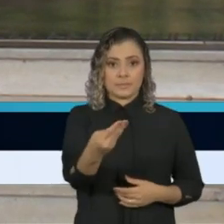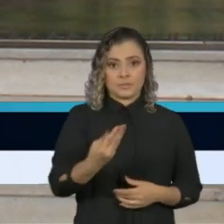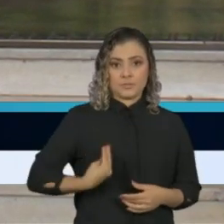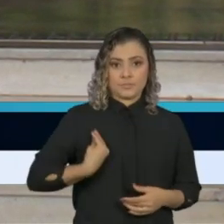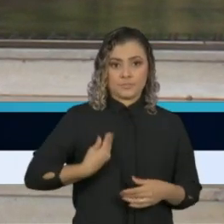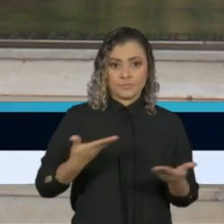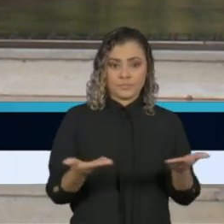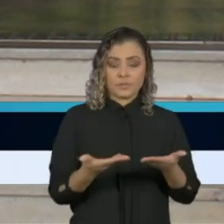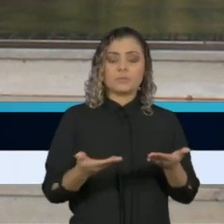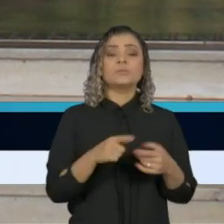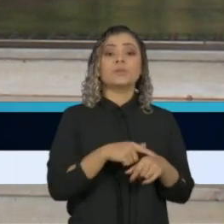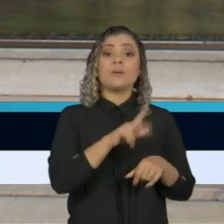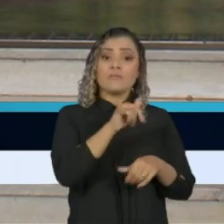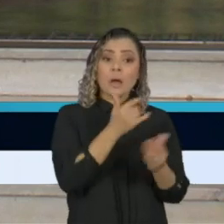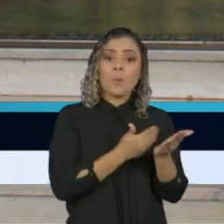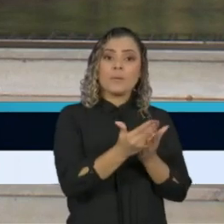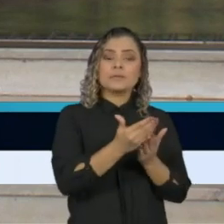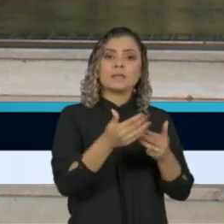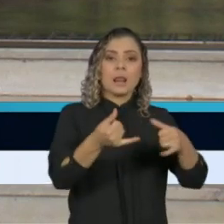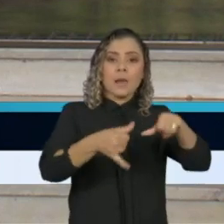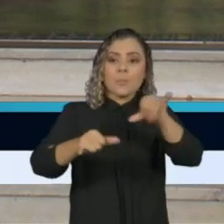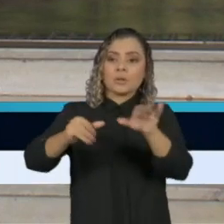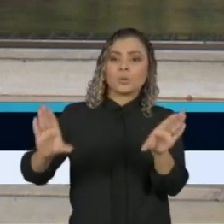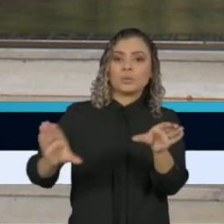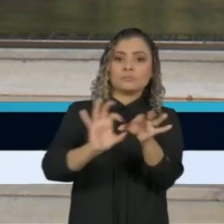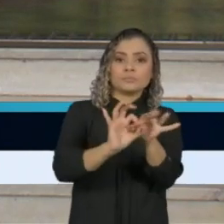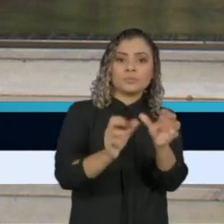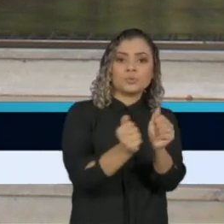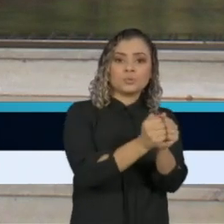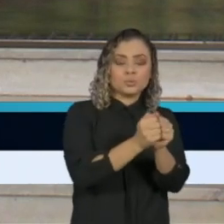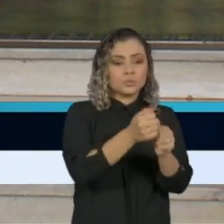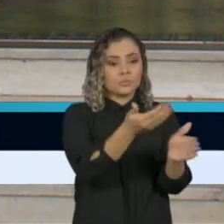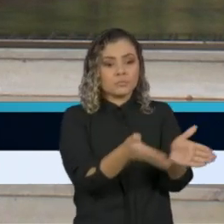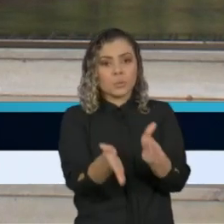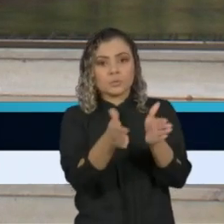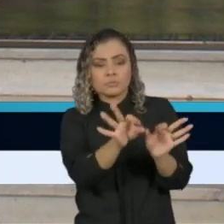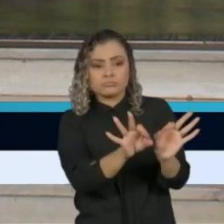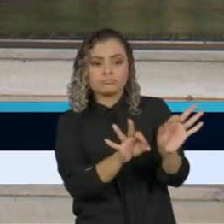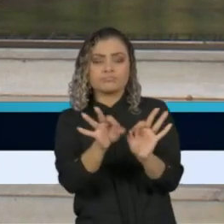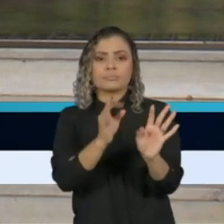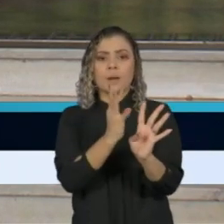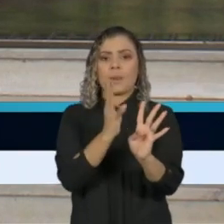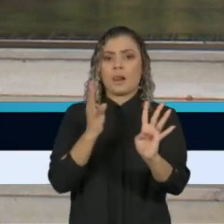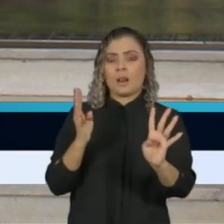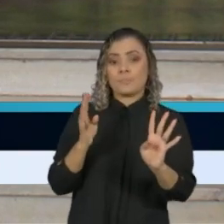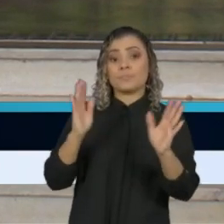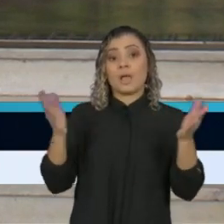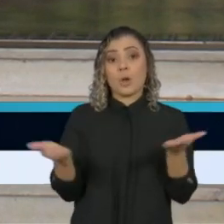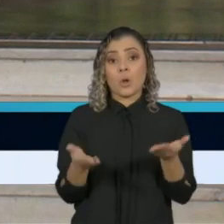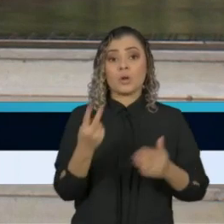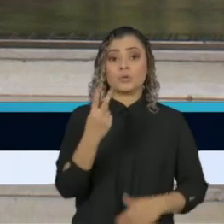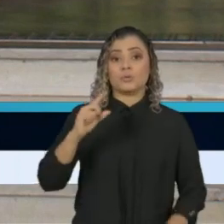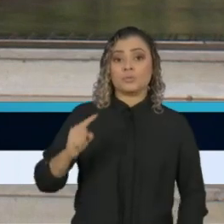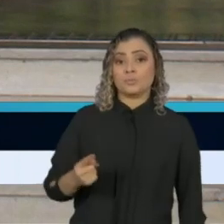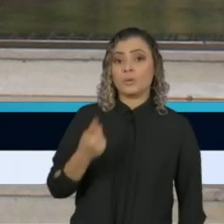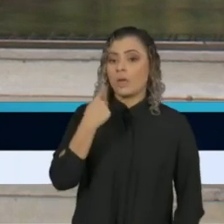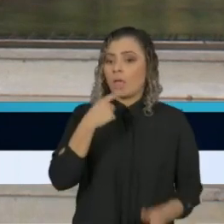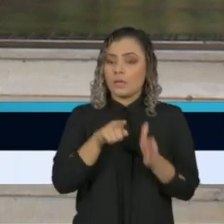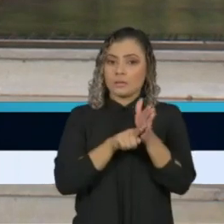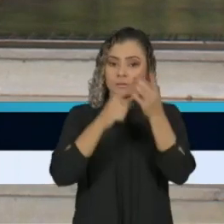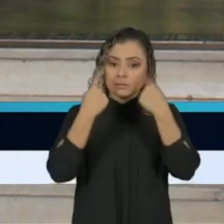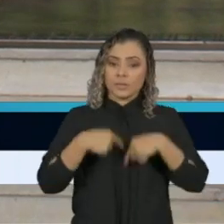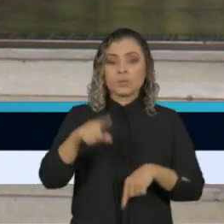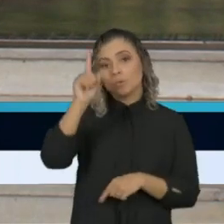coletiva, vai processar estes testes. No momento, estamos com 2.000 testes dia.